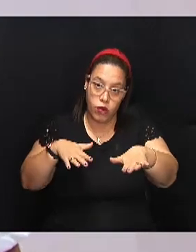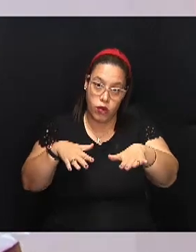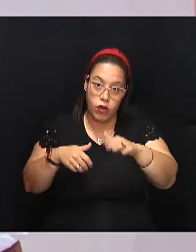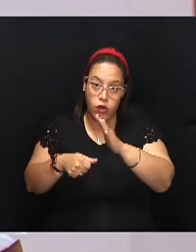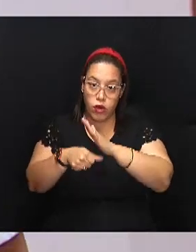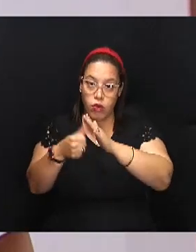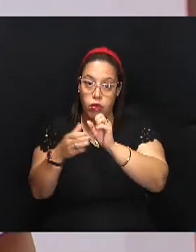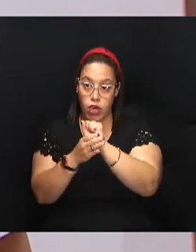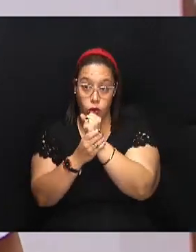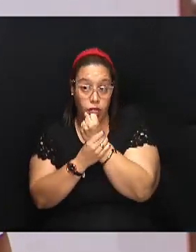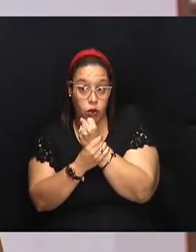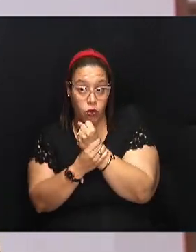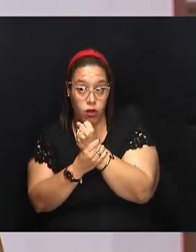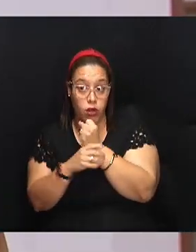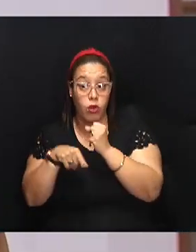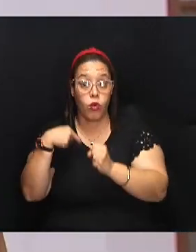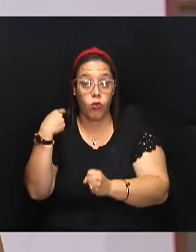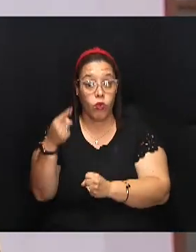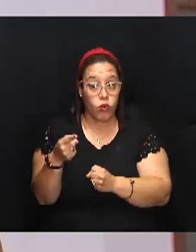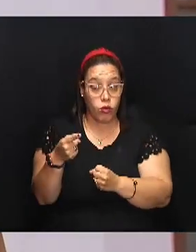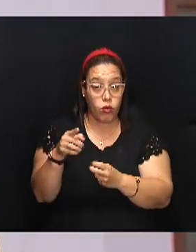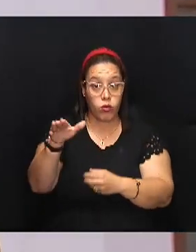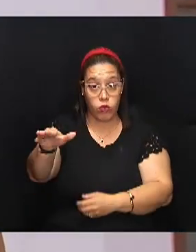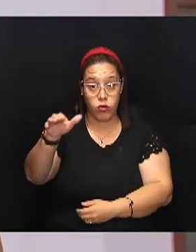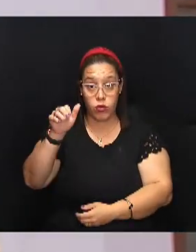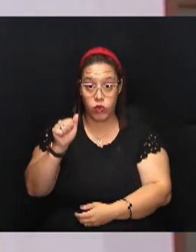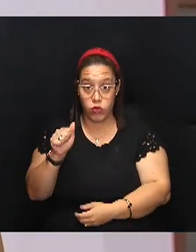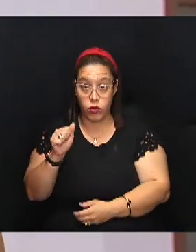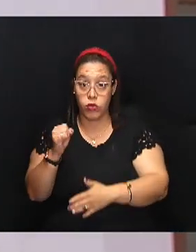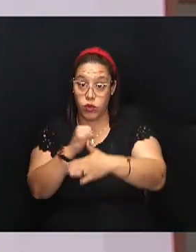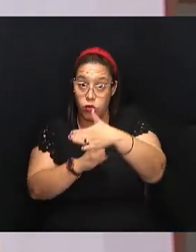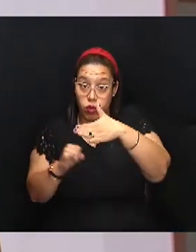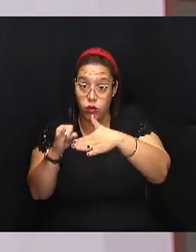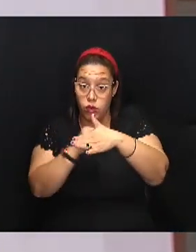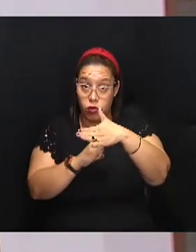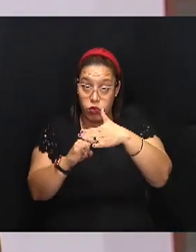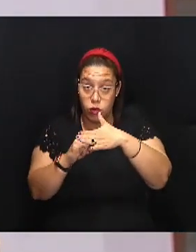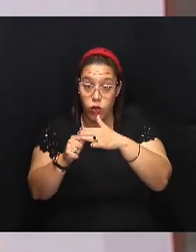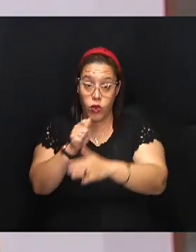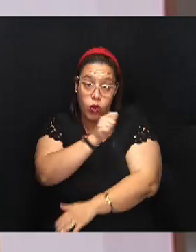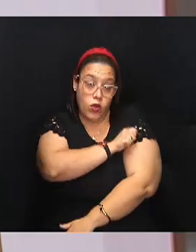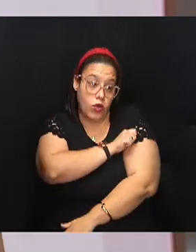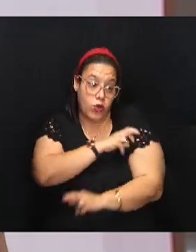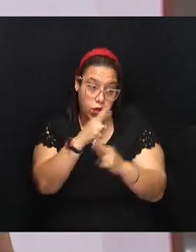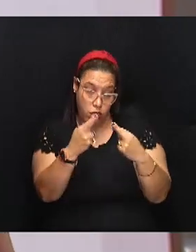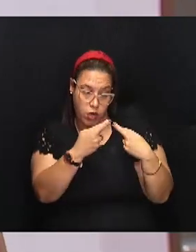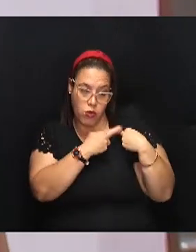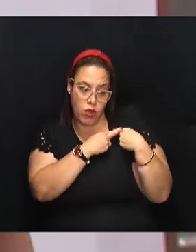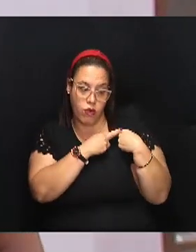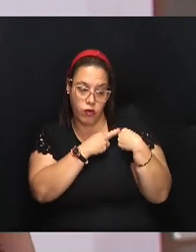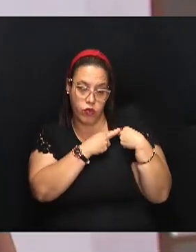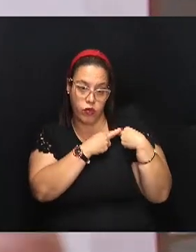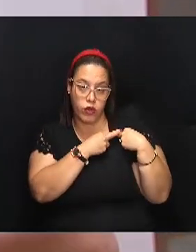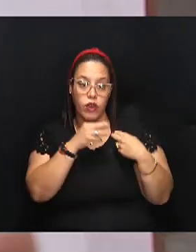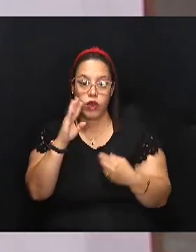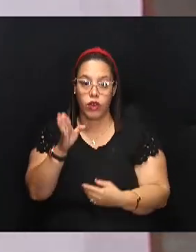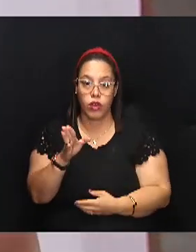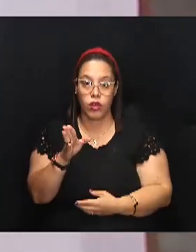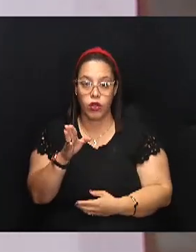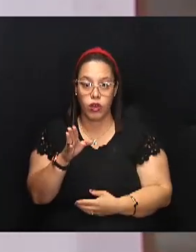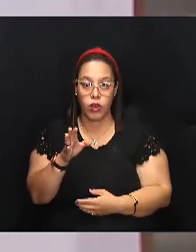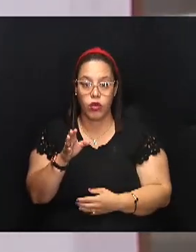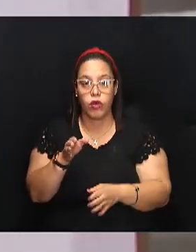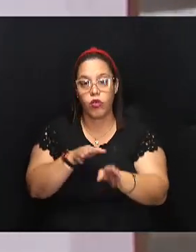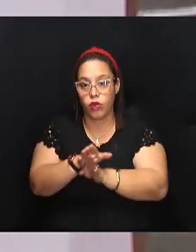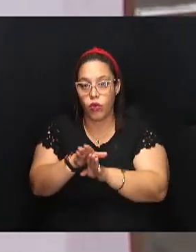pela sua segurança. Depois a gente aciona as instituições, as autoridades responsáveis. e elas já vão ter pelo menos uma instrução